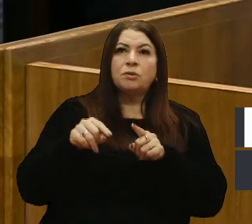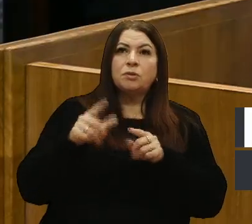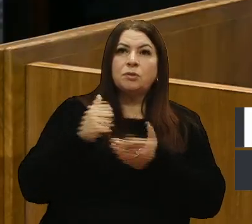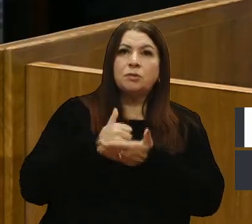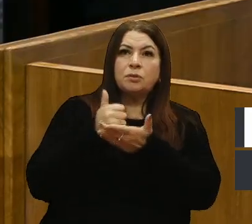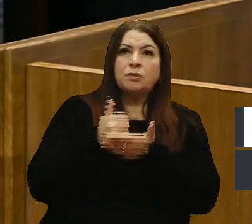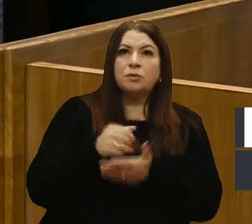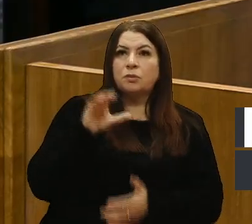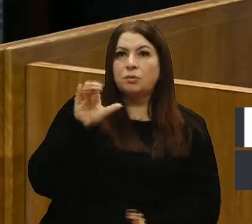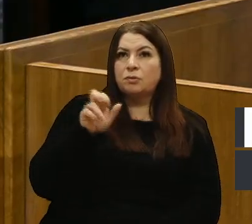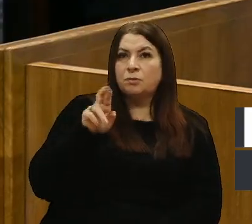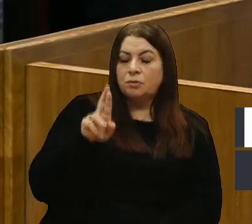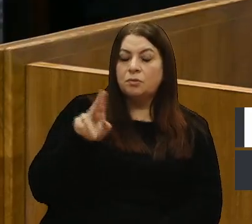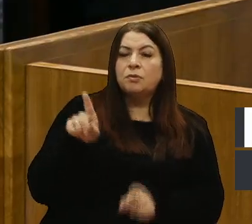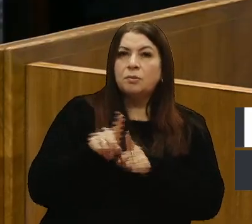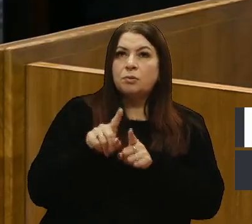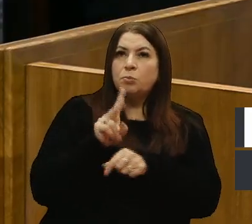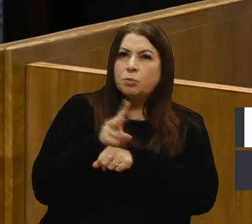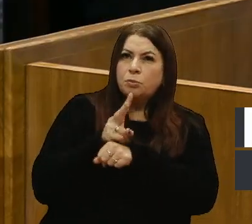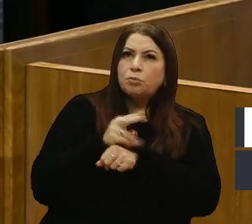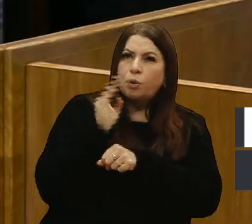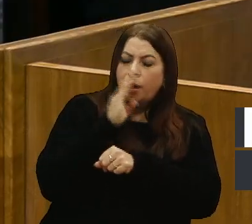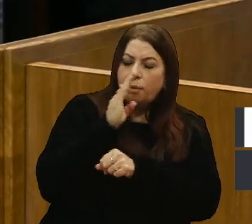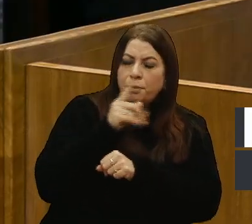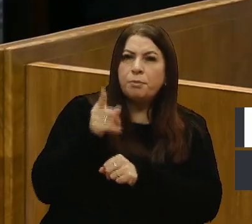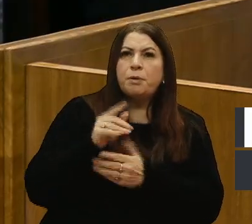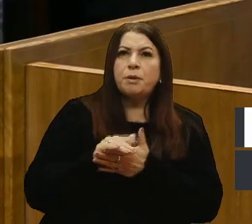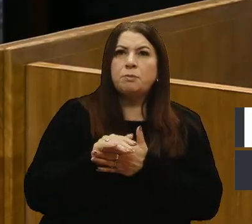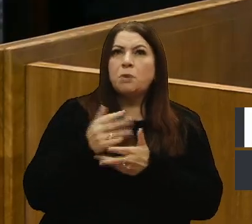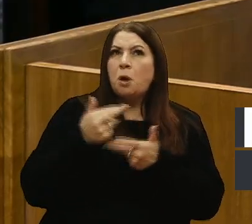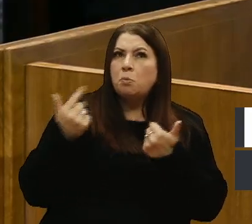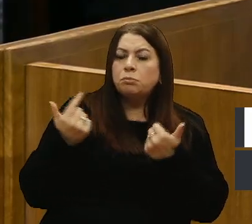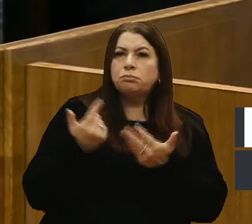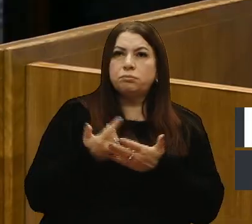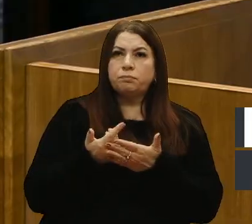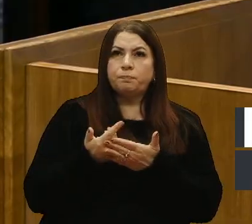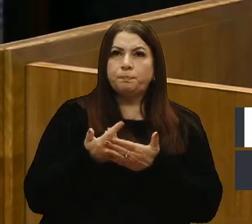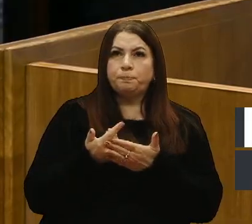assessoria, o César, né, buscou rapidamente algum